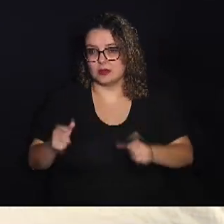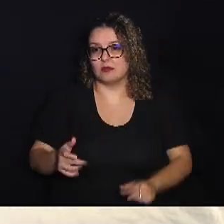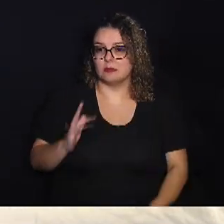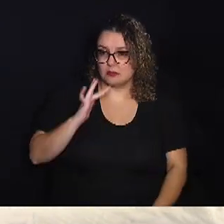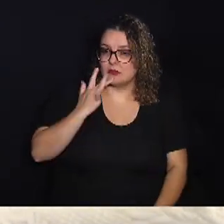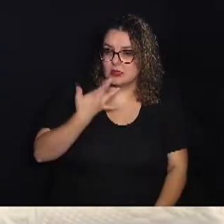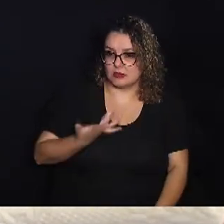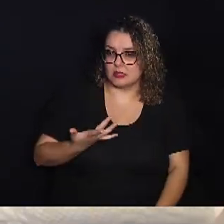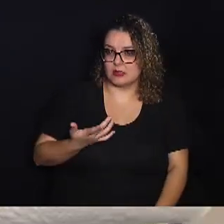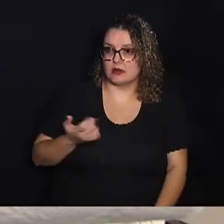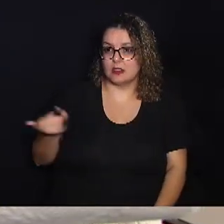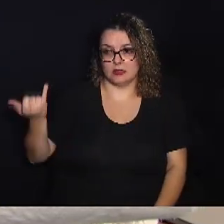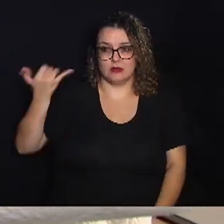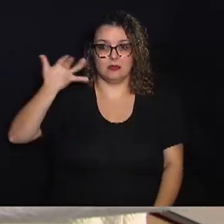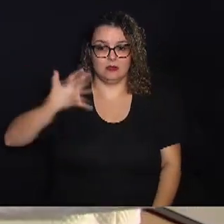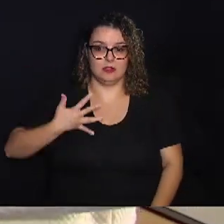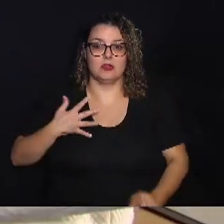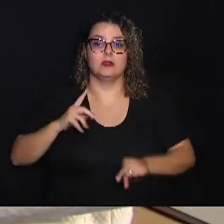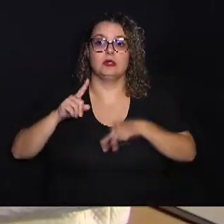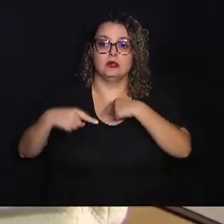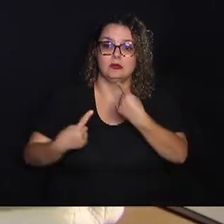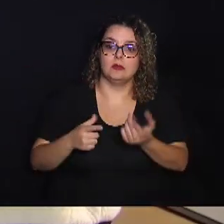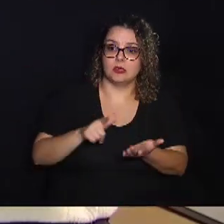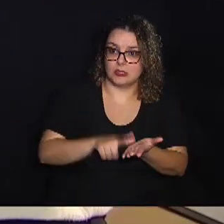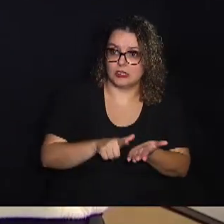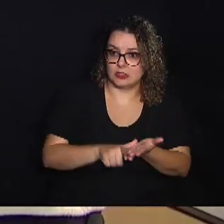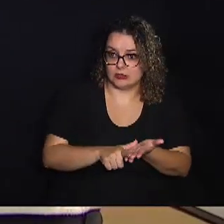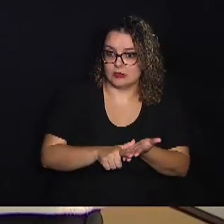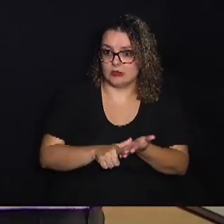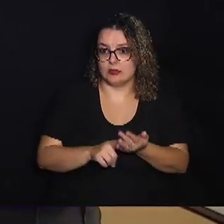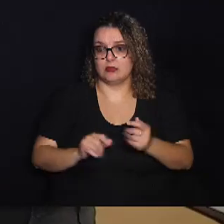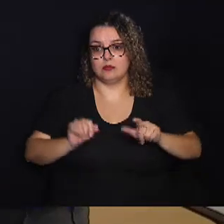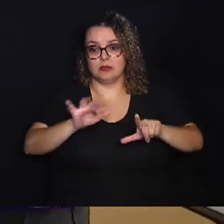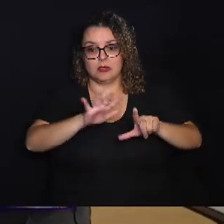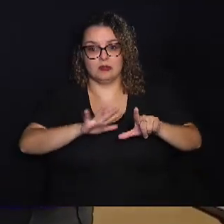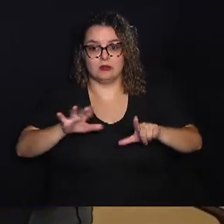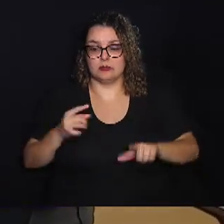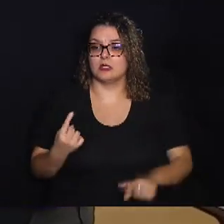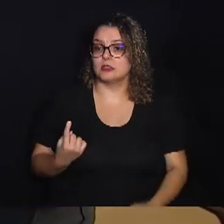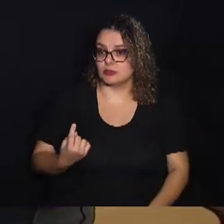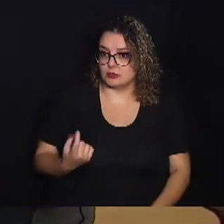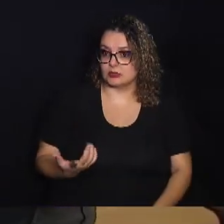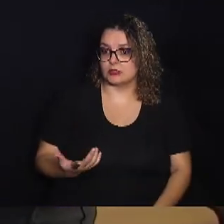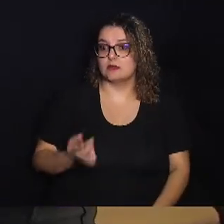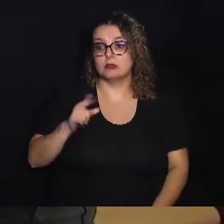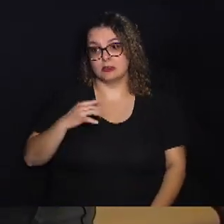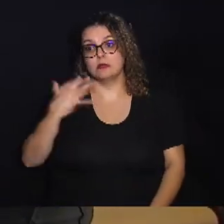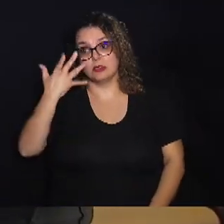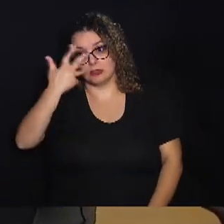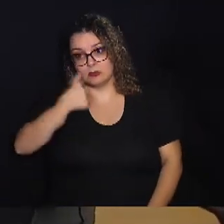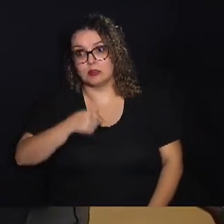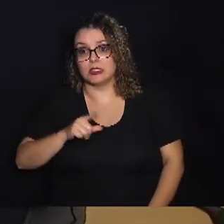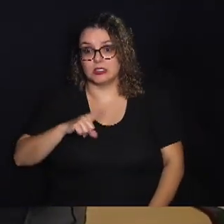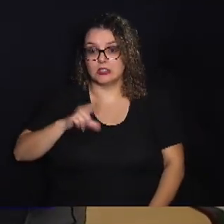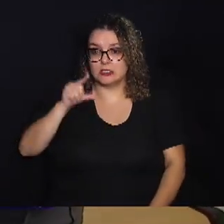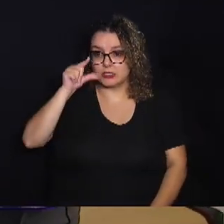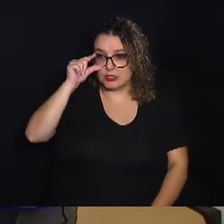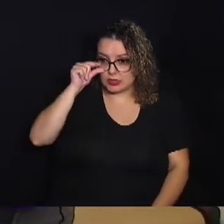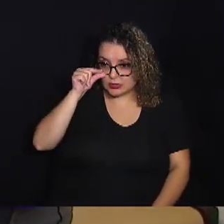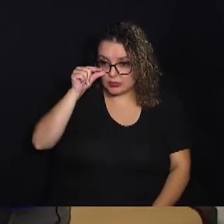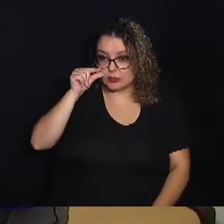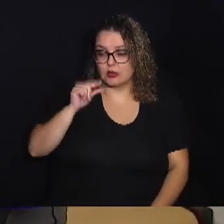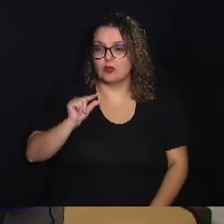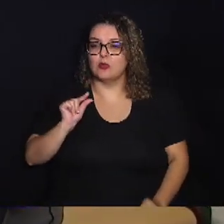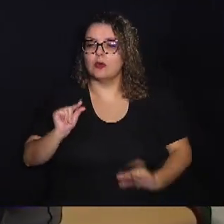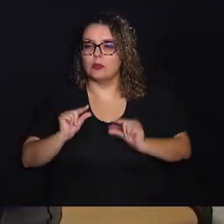né? A autodescrição e uma outra folha, para deixar a imagem só. Mas por ser uma imagem bonita e para quem tem a baixa visão já ficar mais um